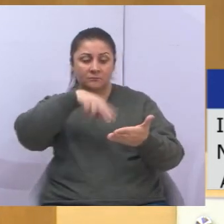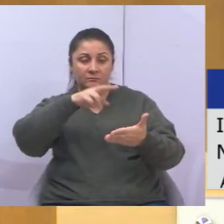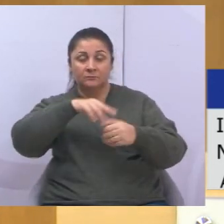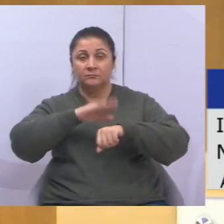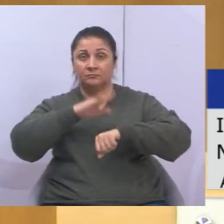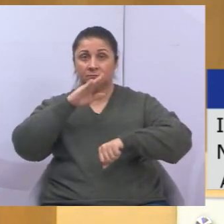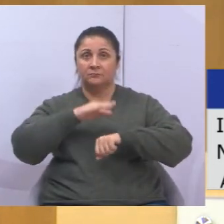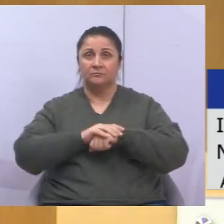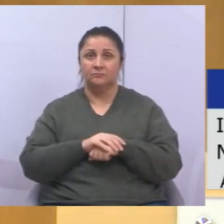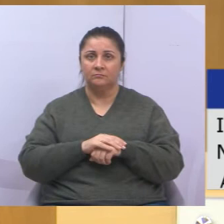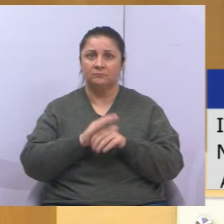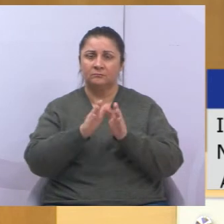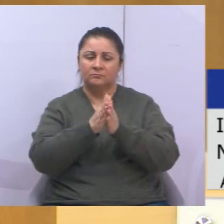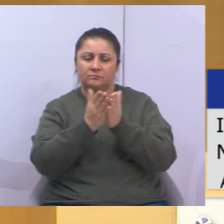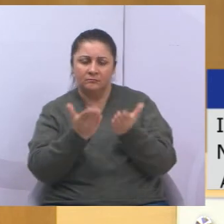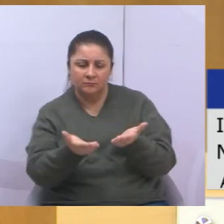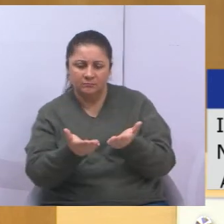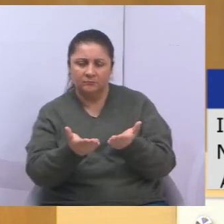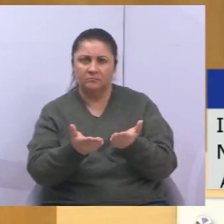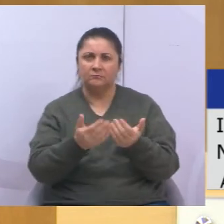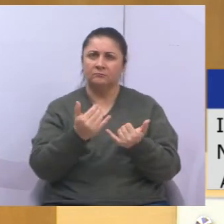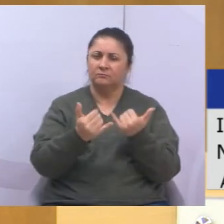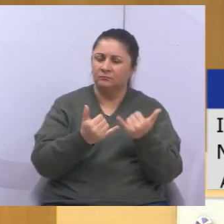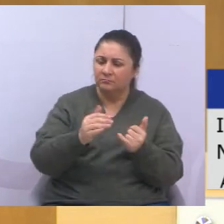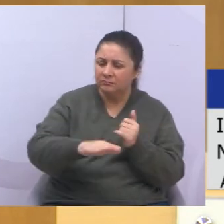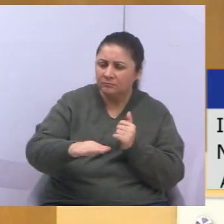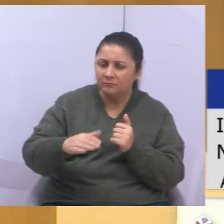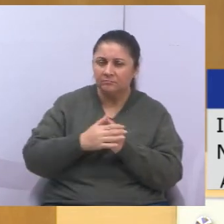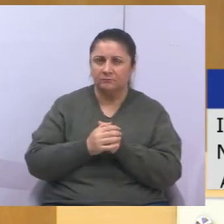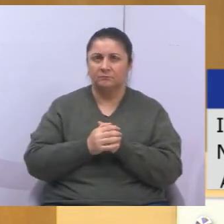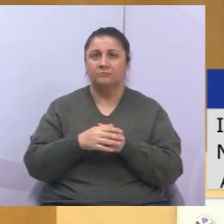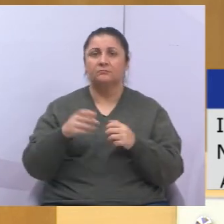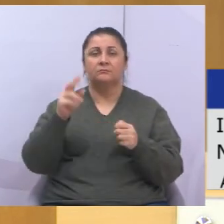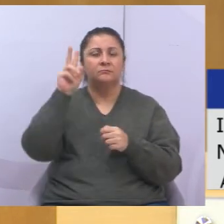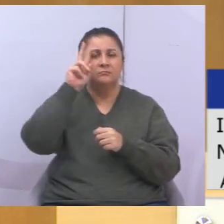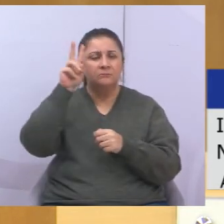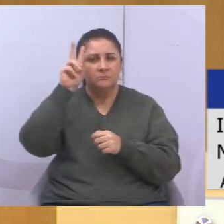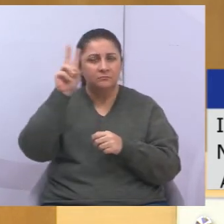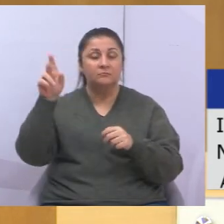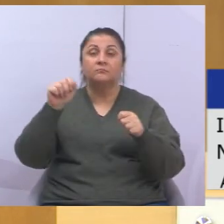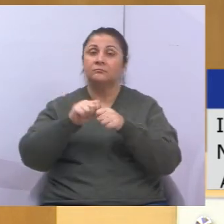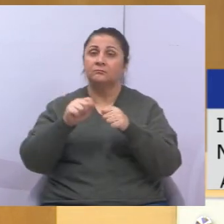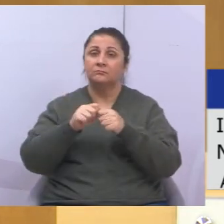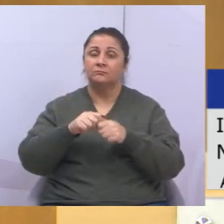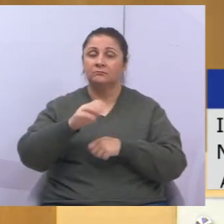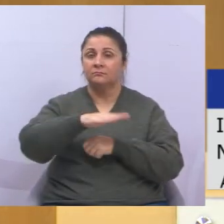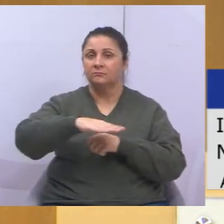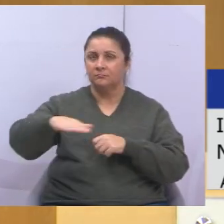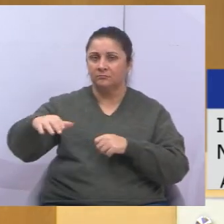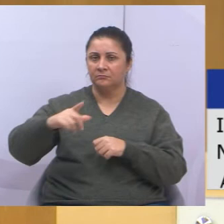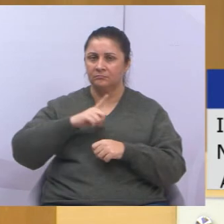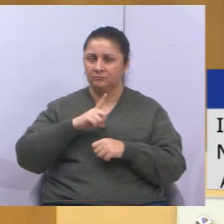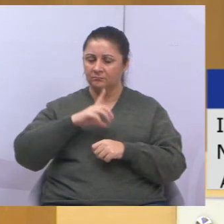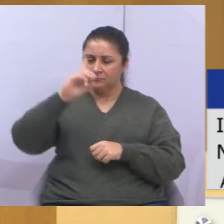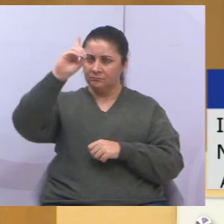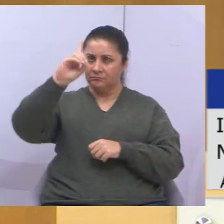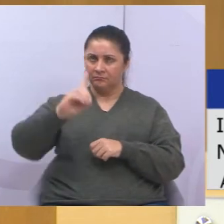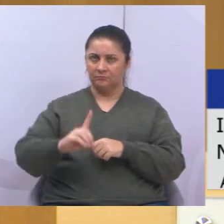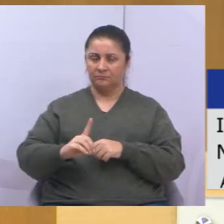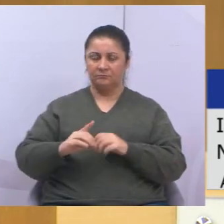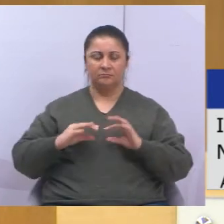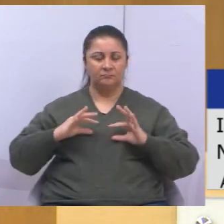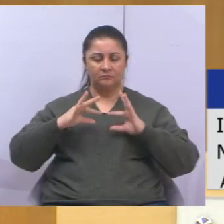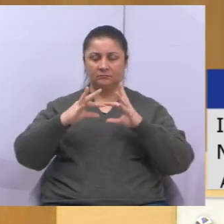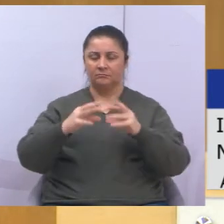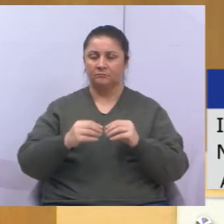mais livros infantis, é isso que vai fazer com que essas crianças tenham seus direitos